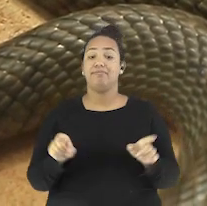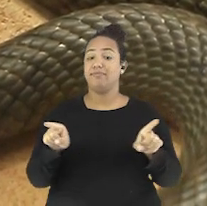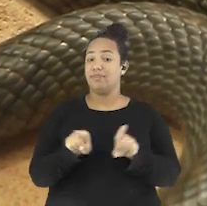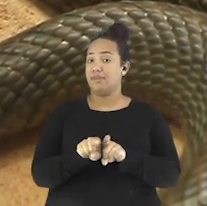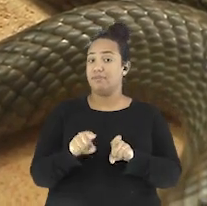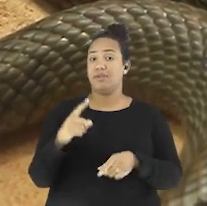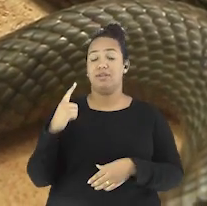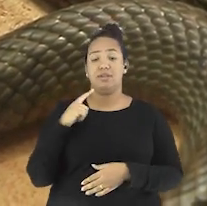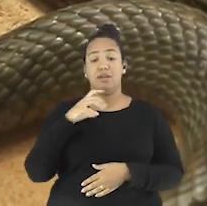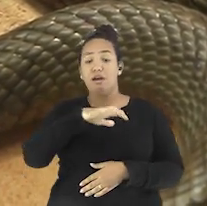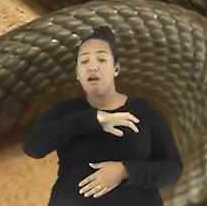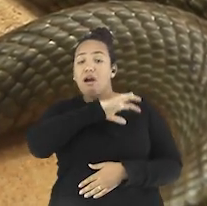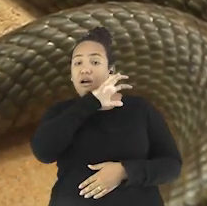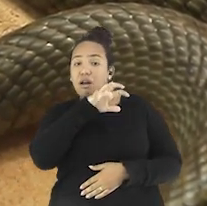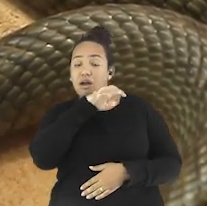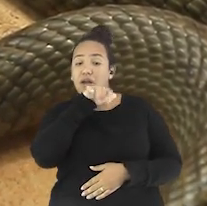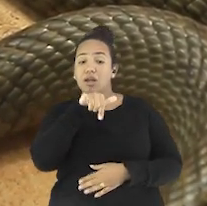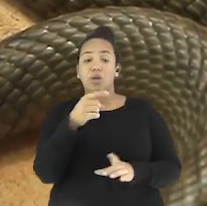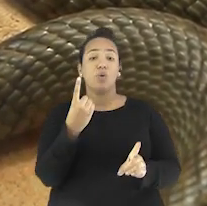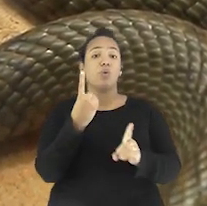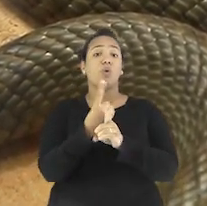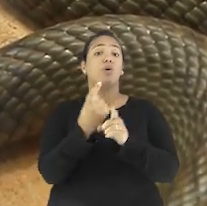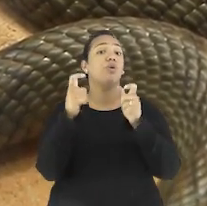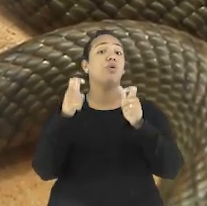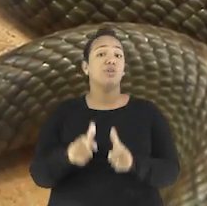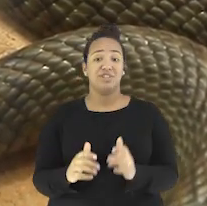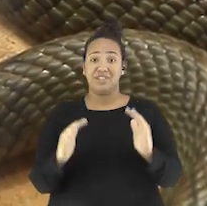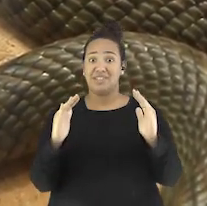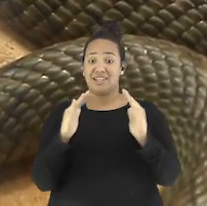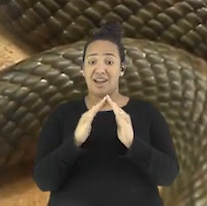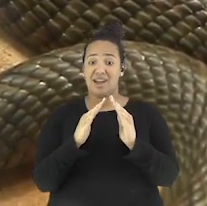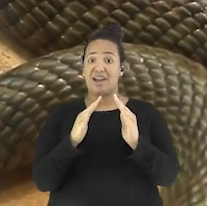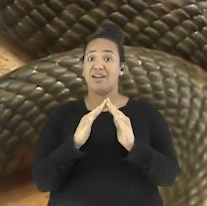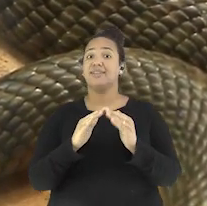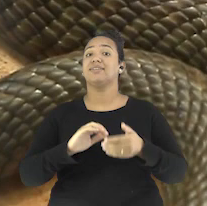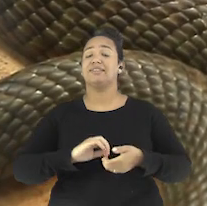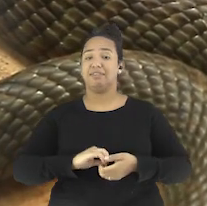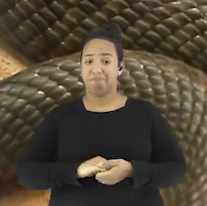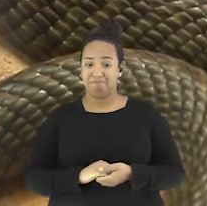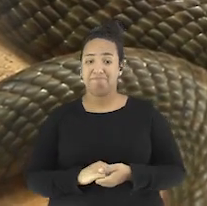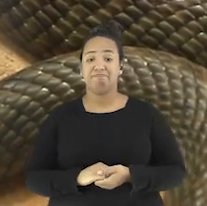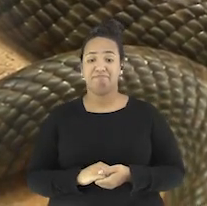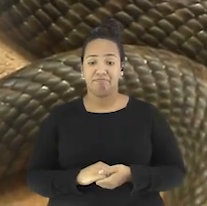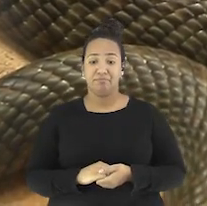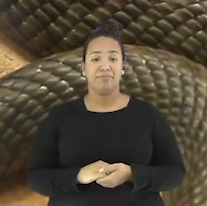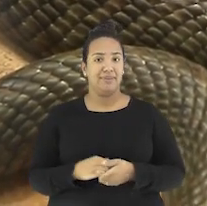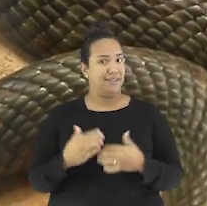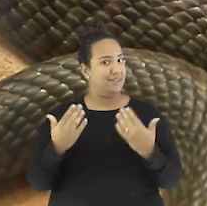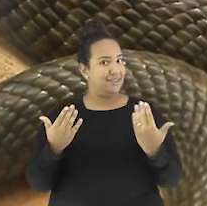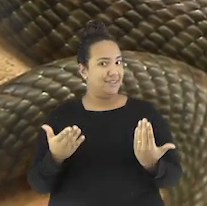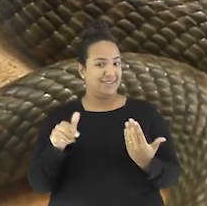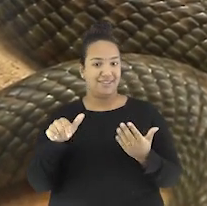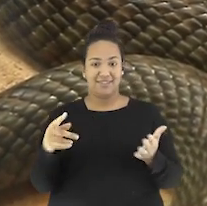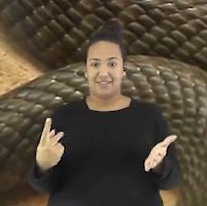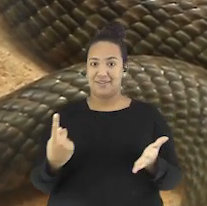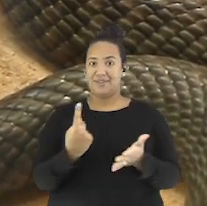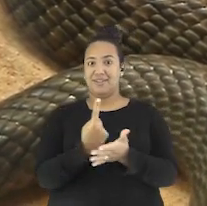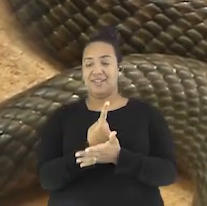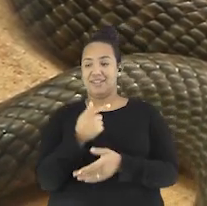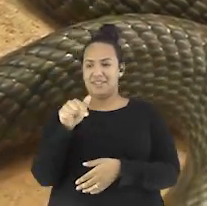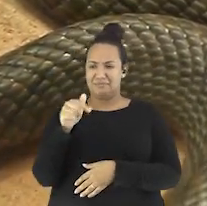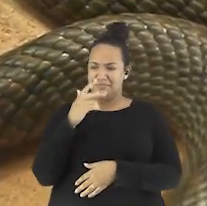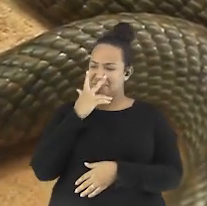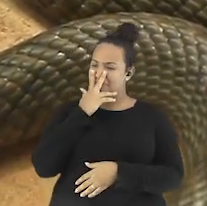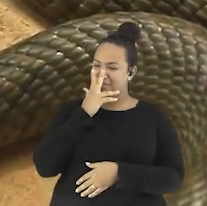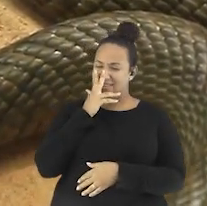ocorrência desses animais sendo encontrados dentro das casas dos moradores australianos. Esses fatos inusitados para nós é